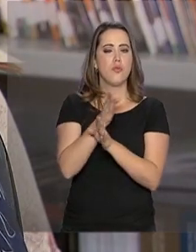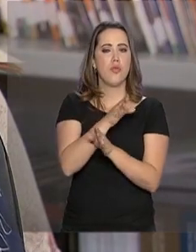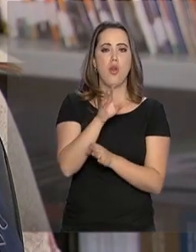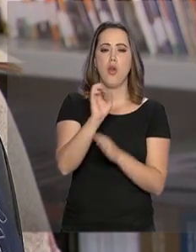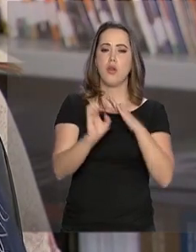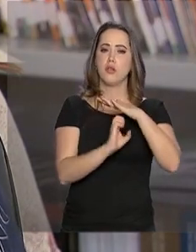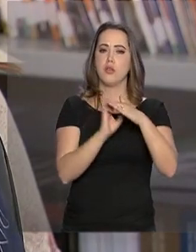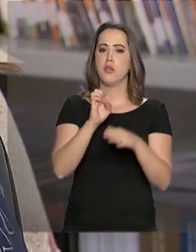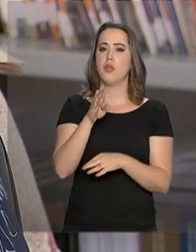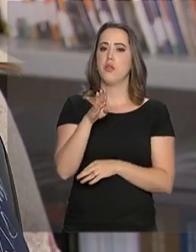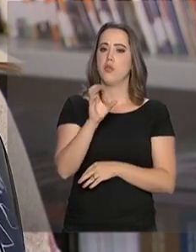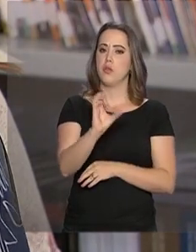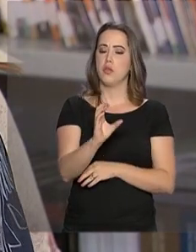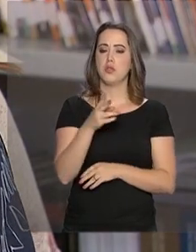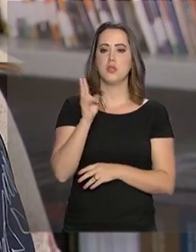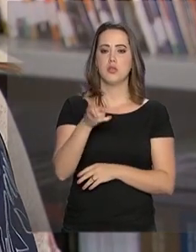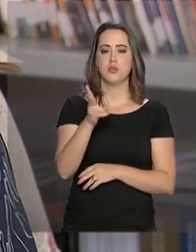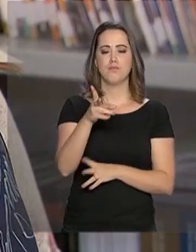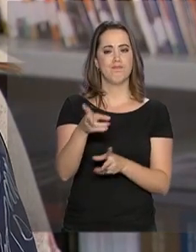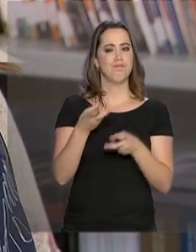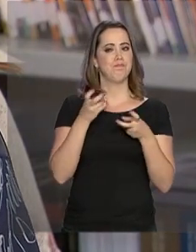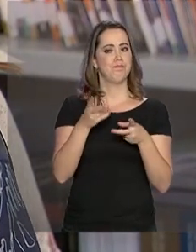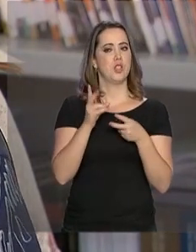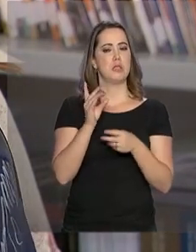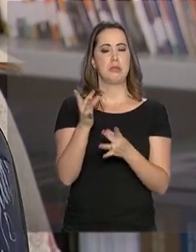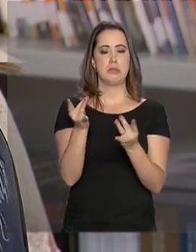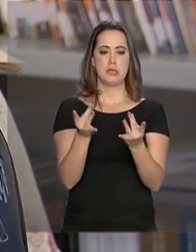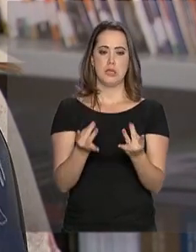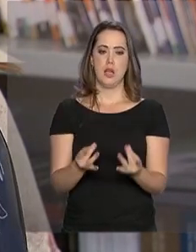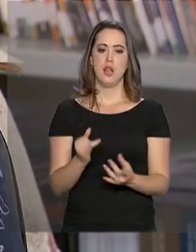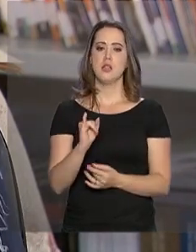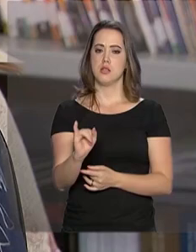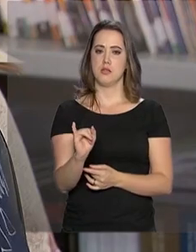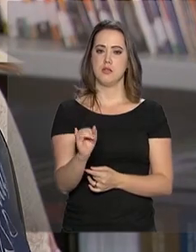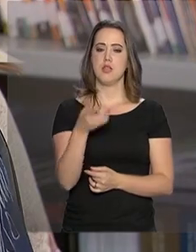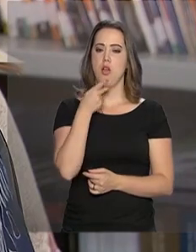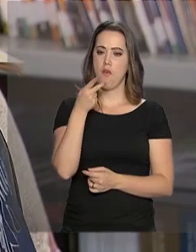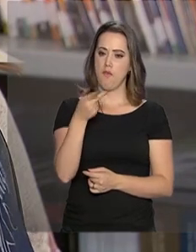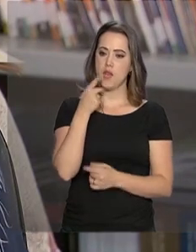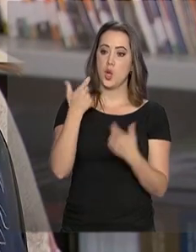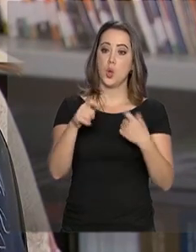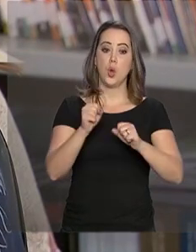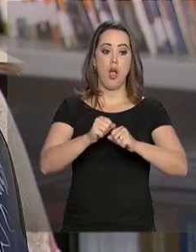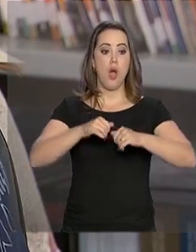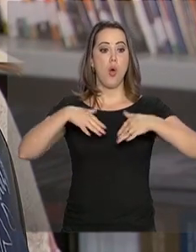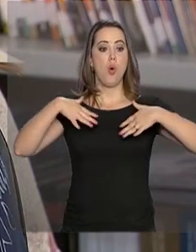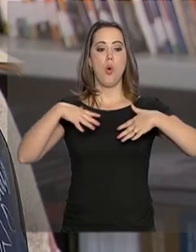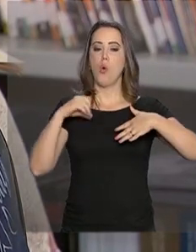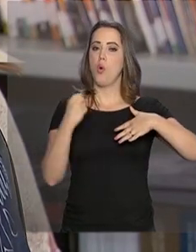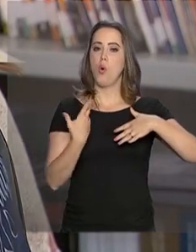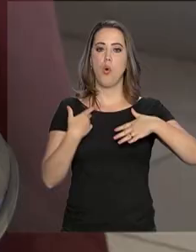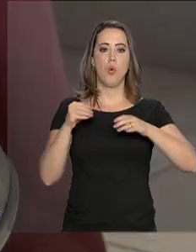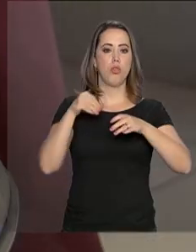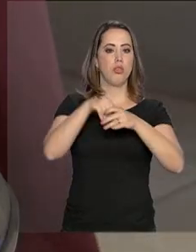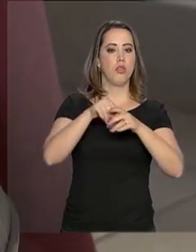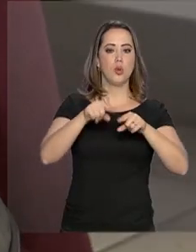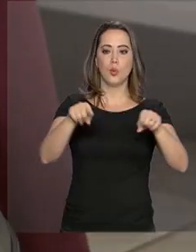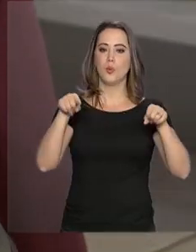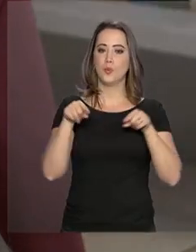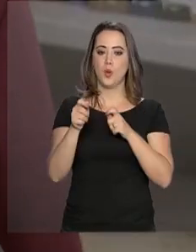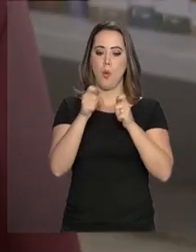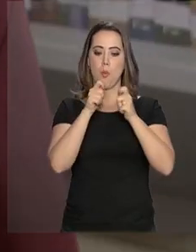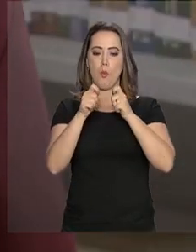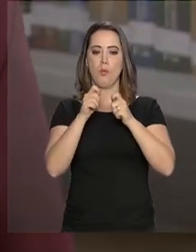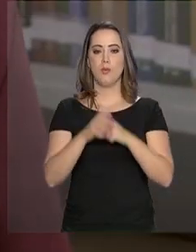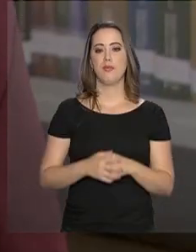sempre fico observando cada detalhe, se eles estão narrando no estádio ou no estúdio.